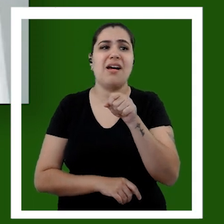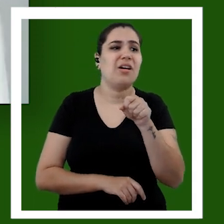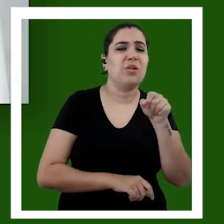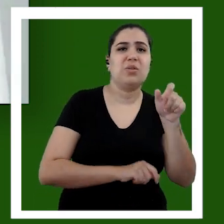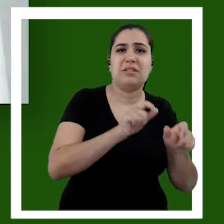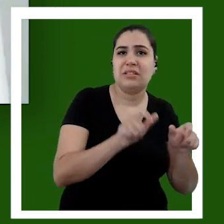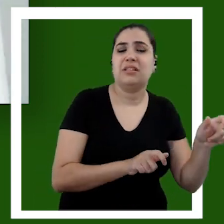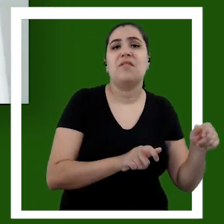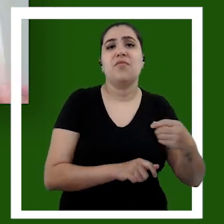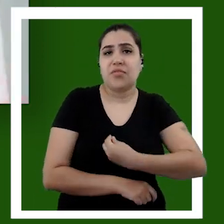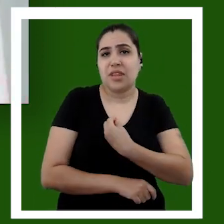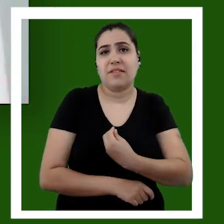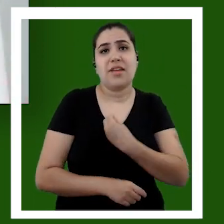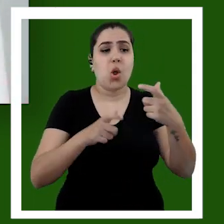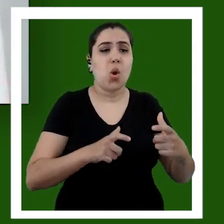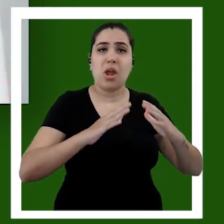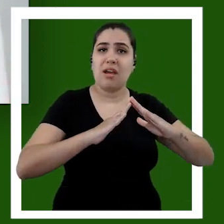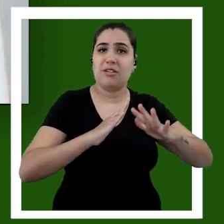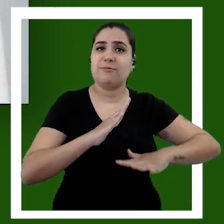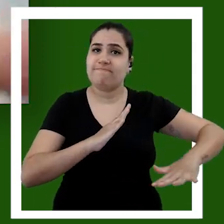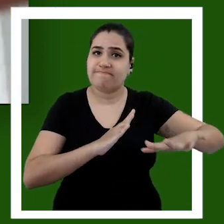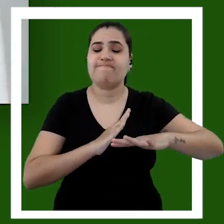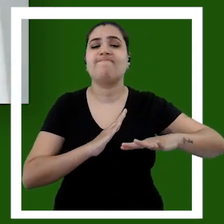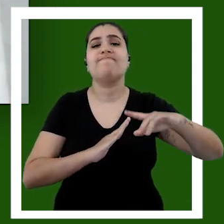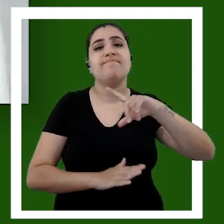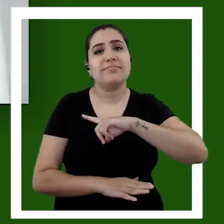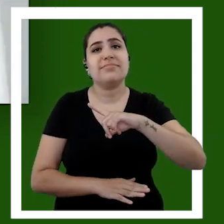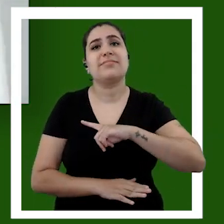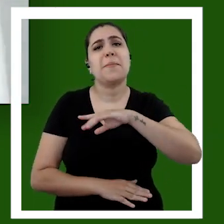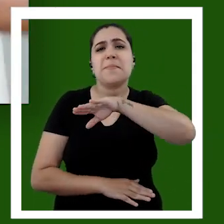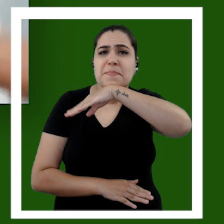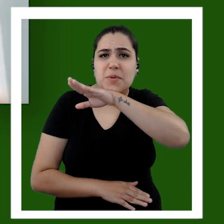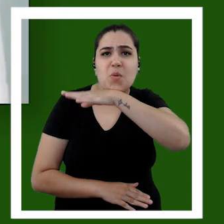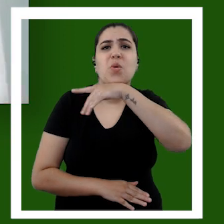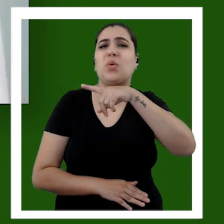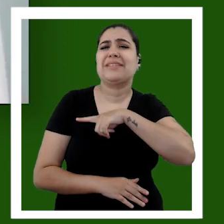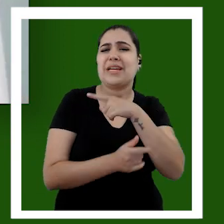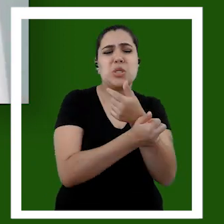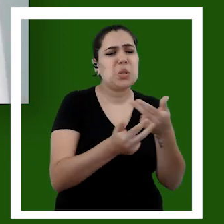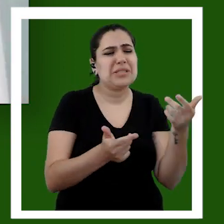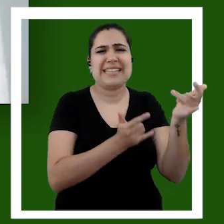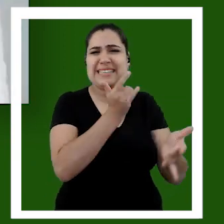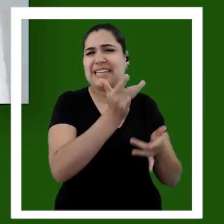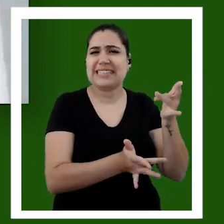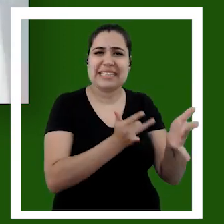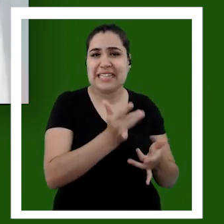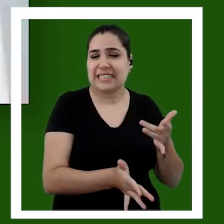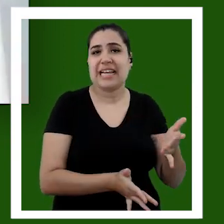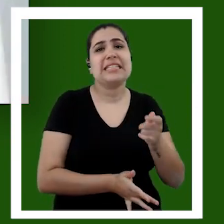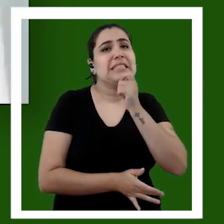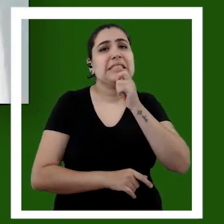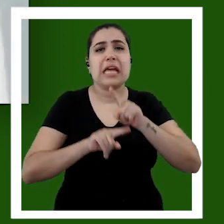ou animais, vivendo num local que tinha porcos, tinha um monte de coisa,